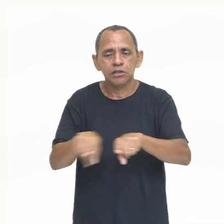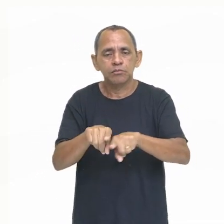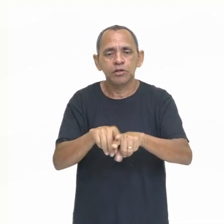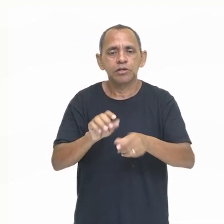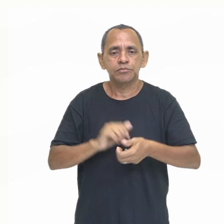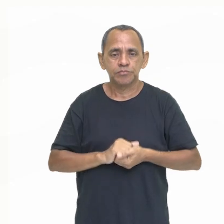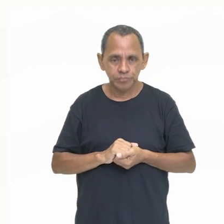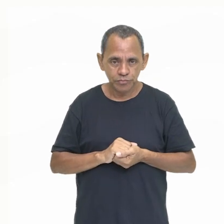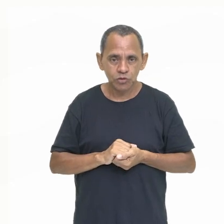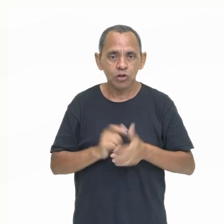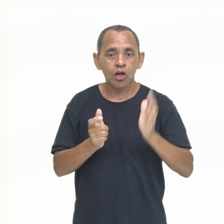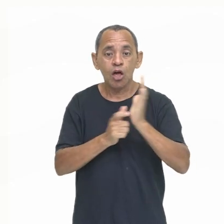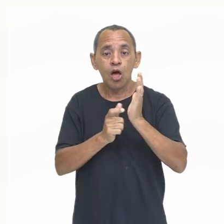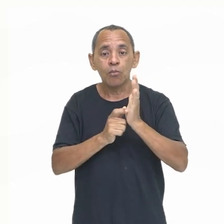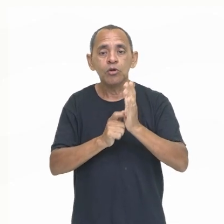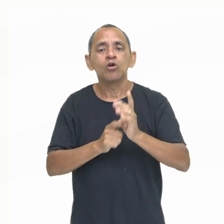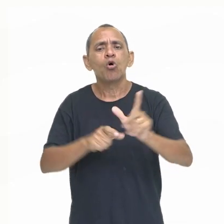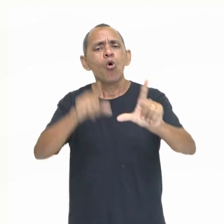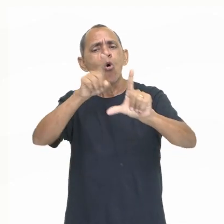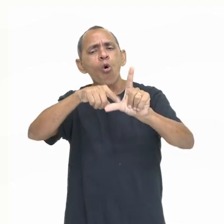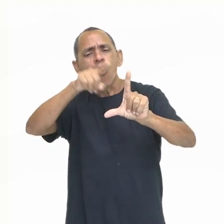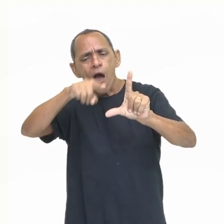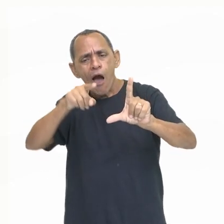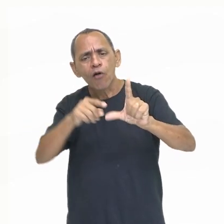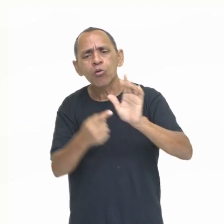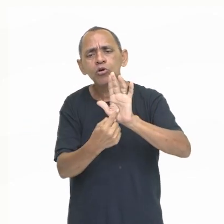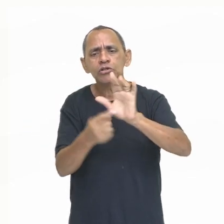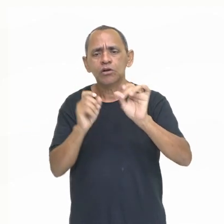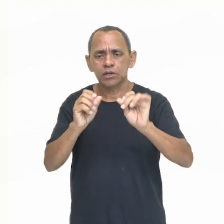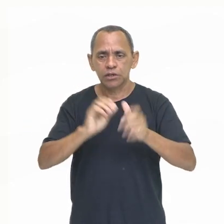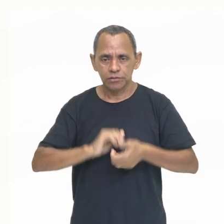ele vai apresentar para a gente, né, exatamente